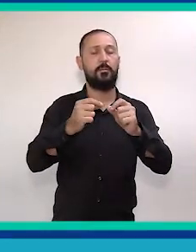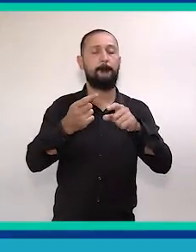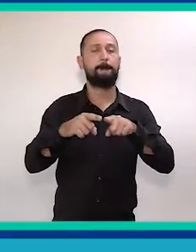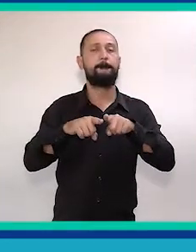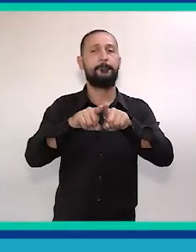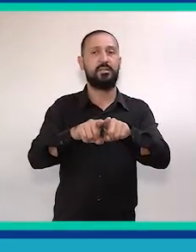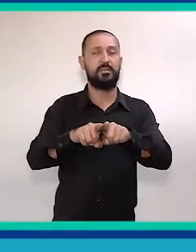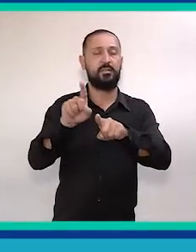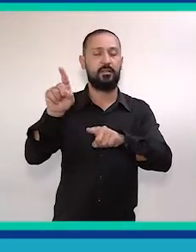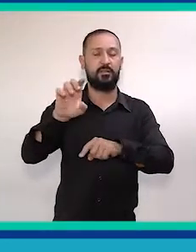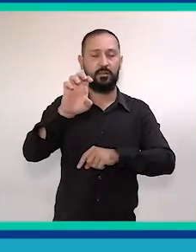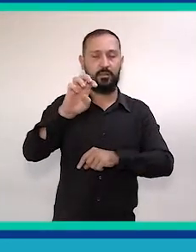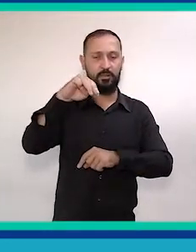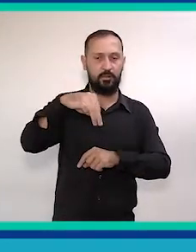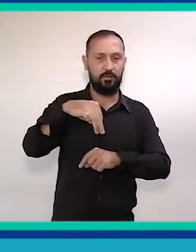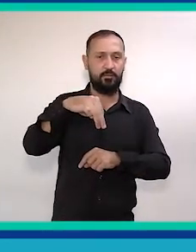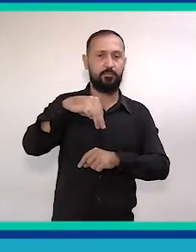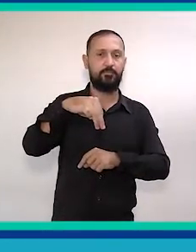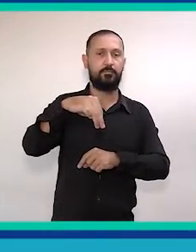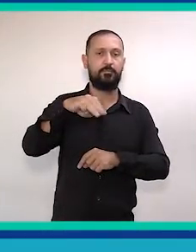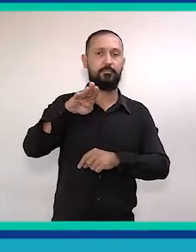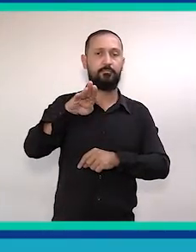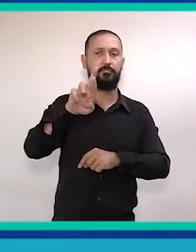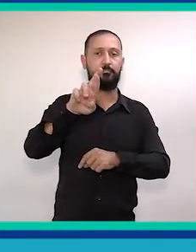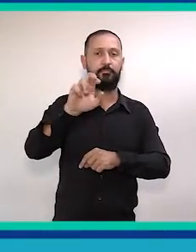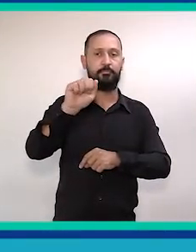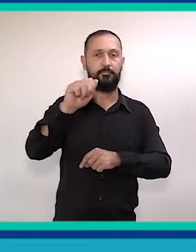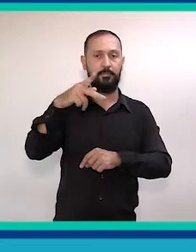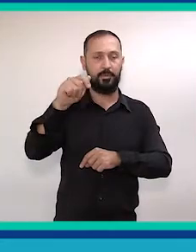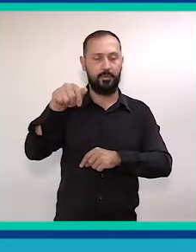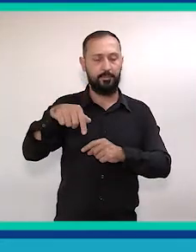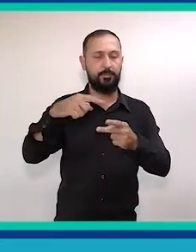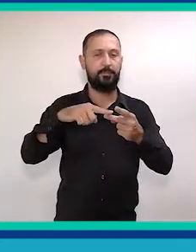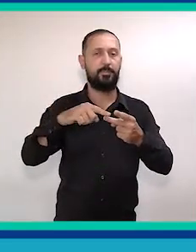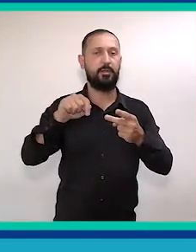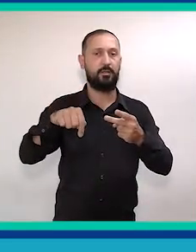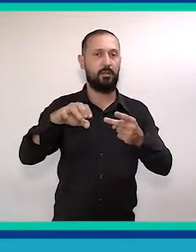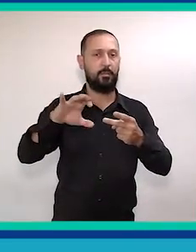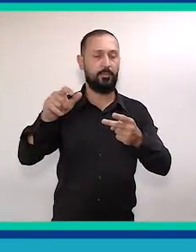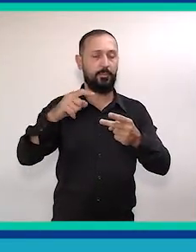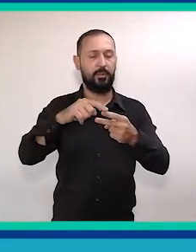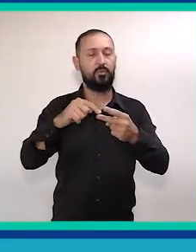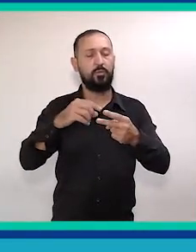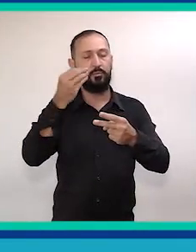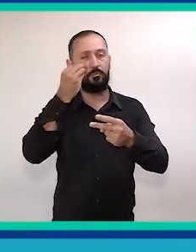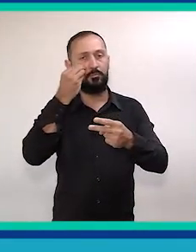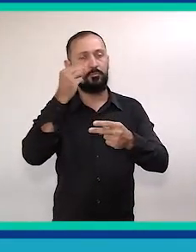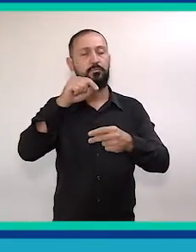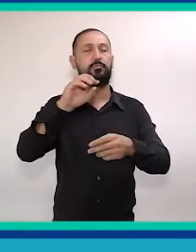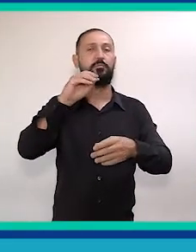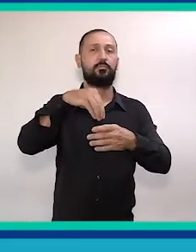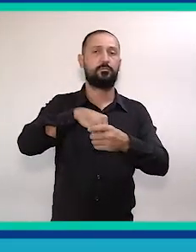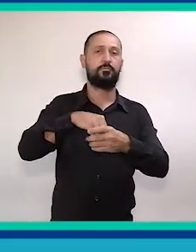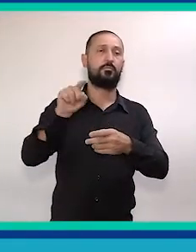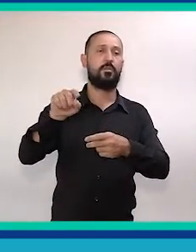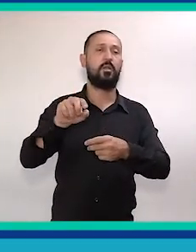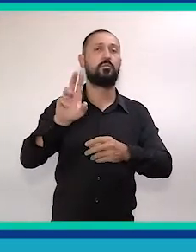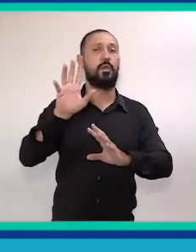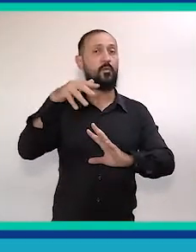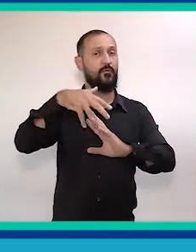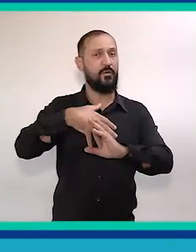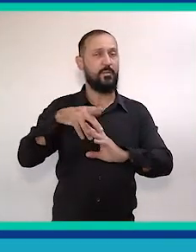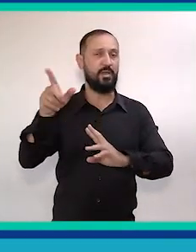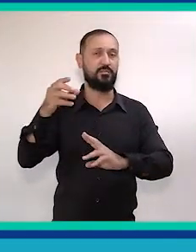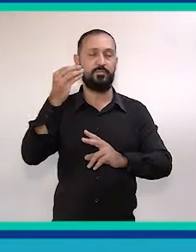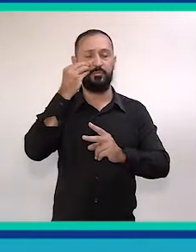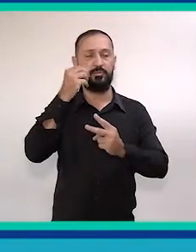com parcerias na Embrapa e na UFMS, aqui de Campo Grande mesmo, para a realização de 2 experimentos, tanto na Embrapa